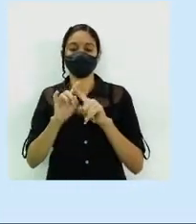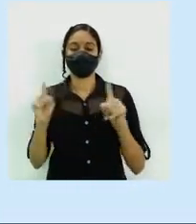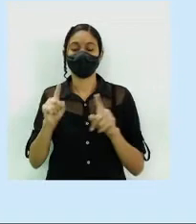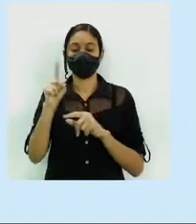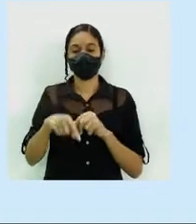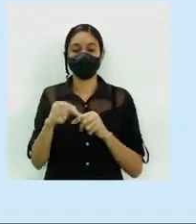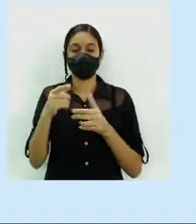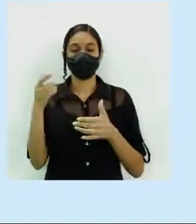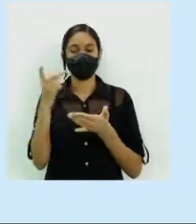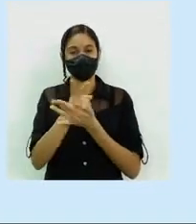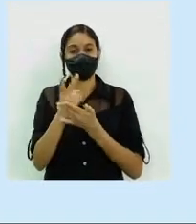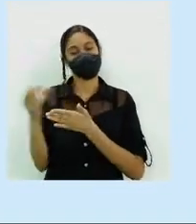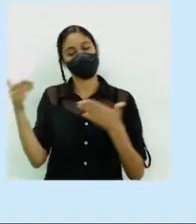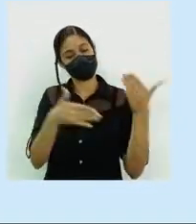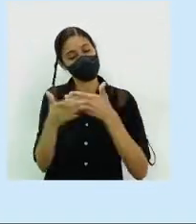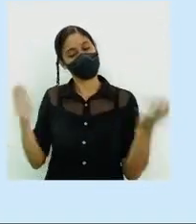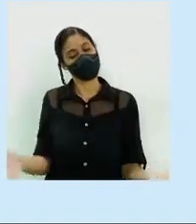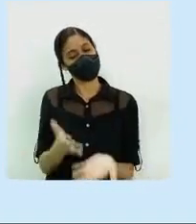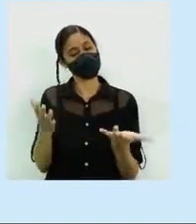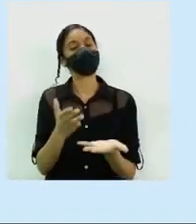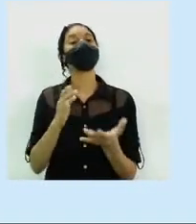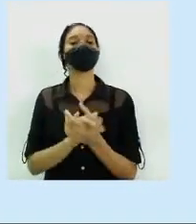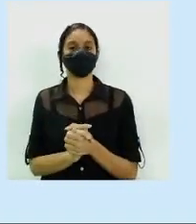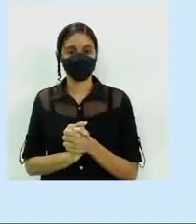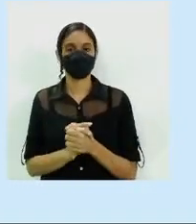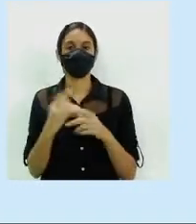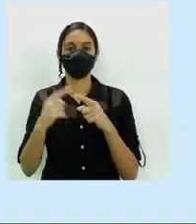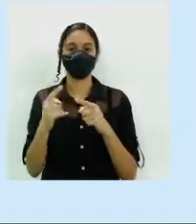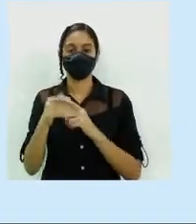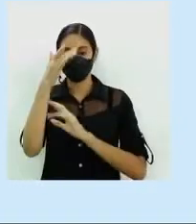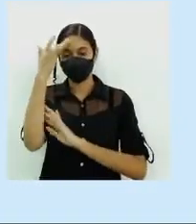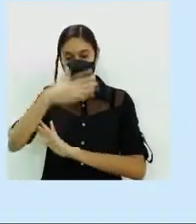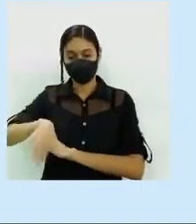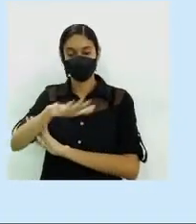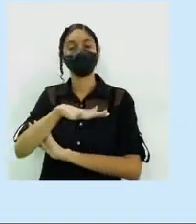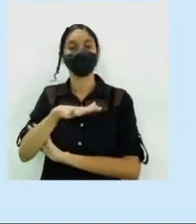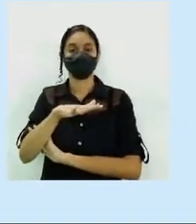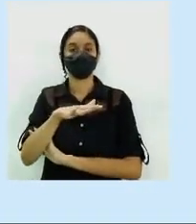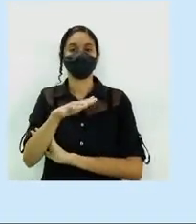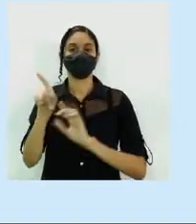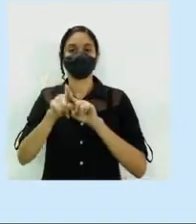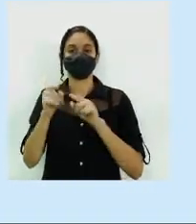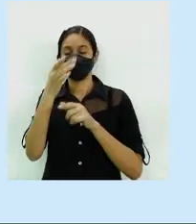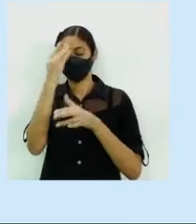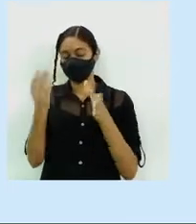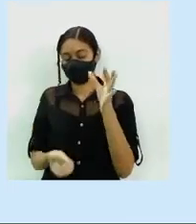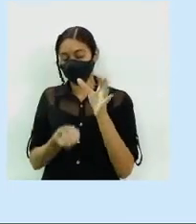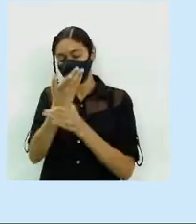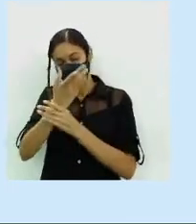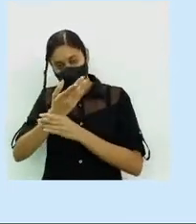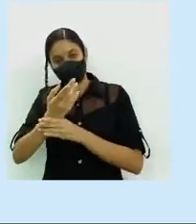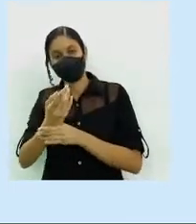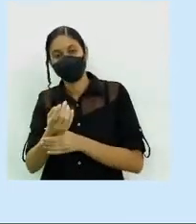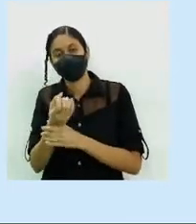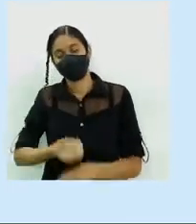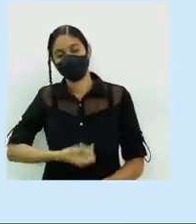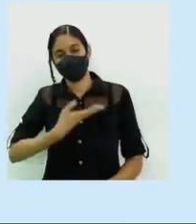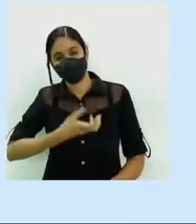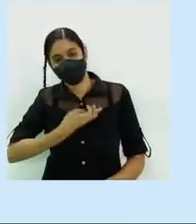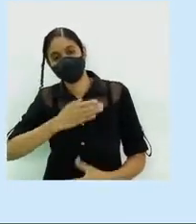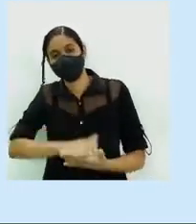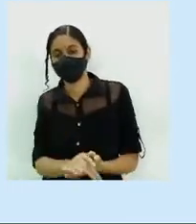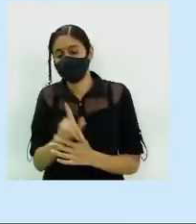é muito atuante, principalmente porque o público e os produtores desse tipo de poema